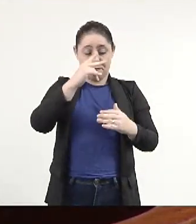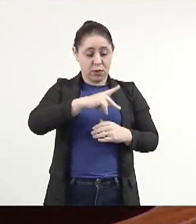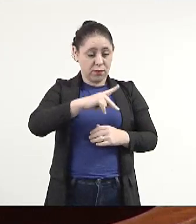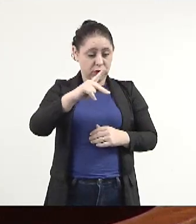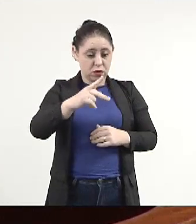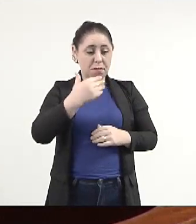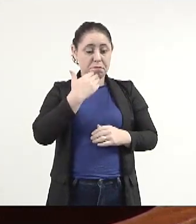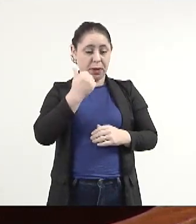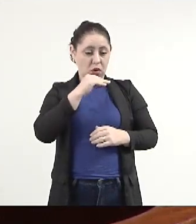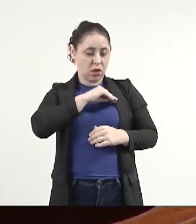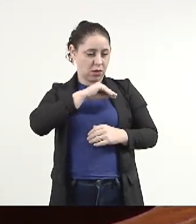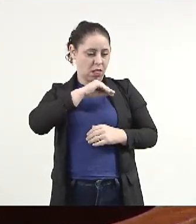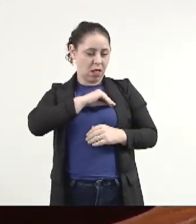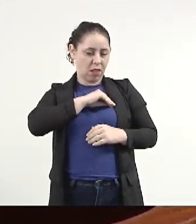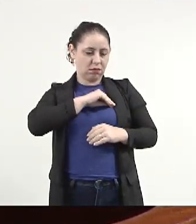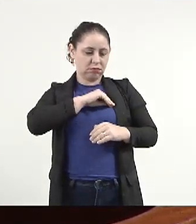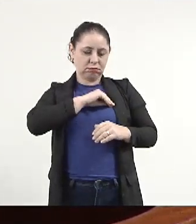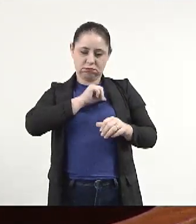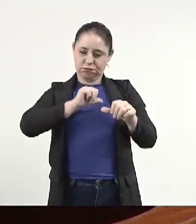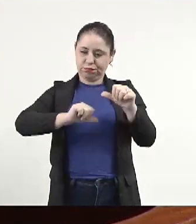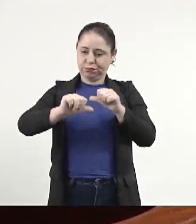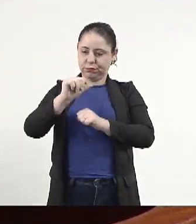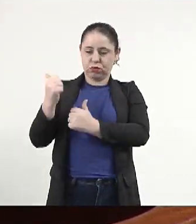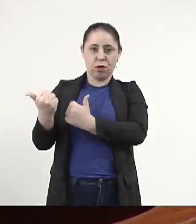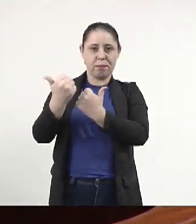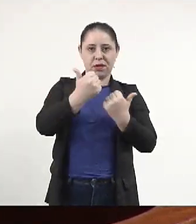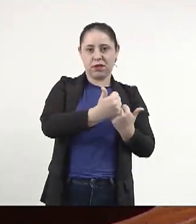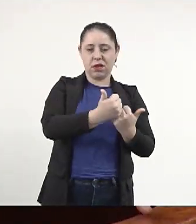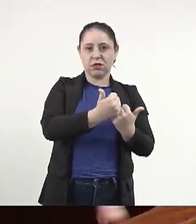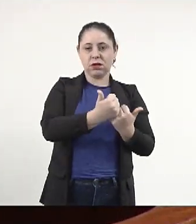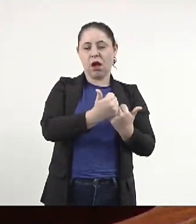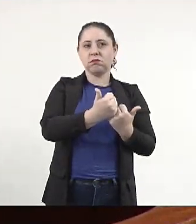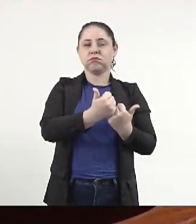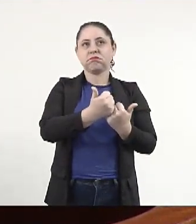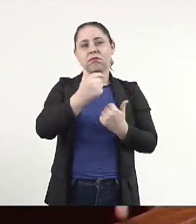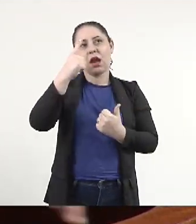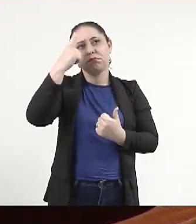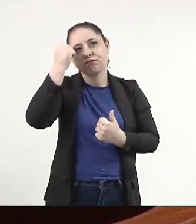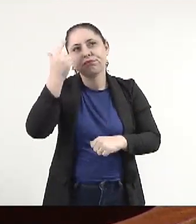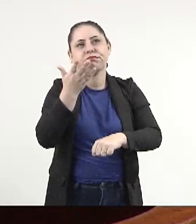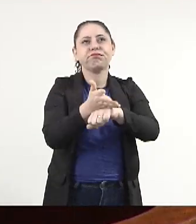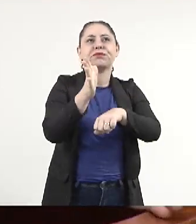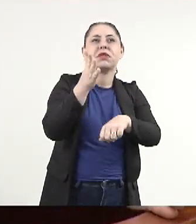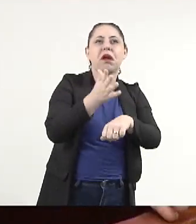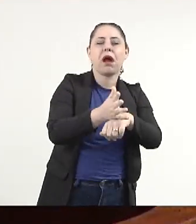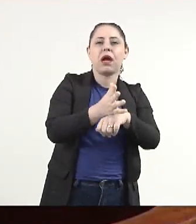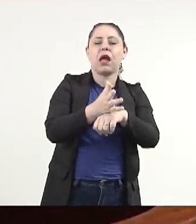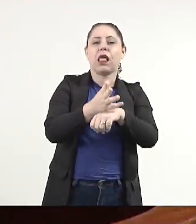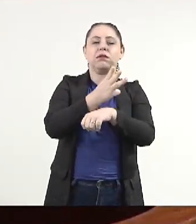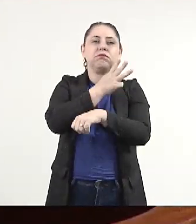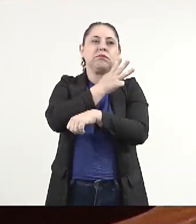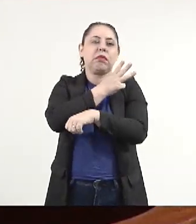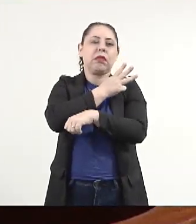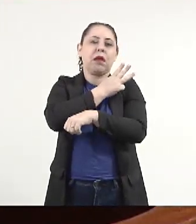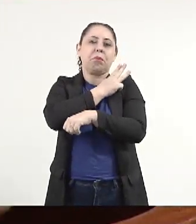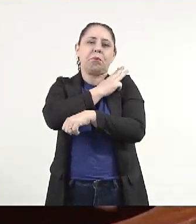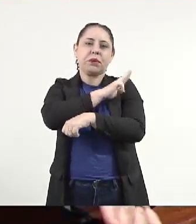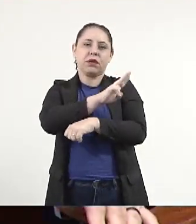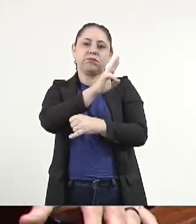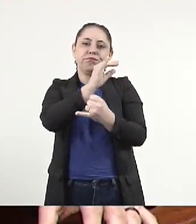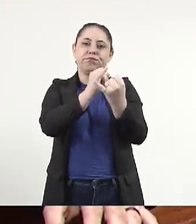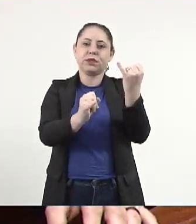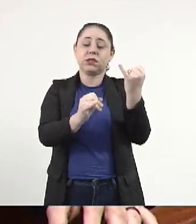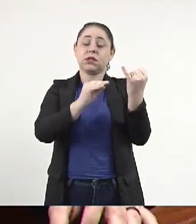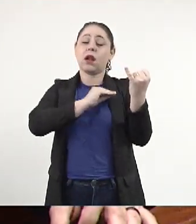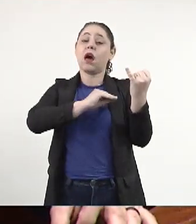salário melhor, então tiraram os professores e colocaram estagiários, atendentes de nível médio que ganham a metade